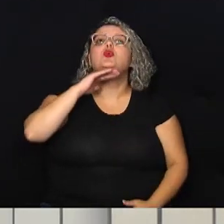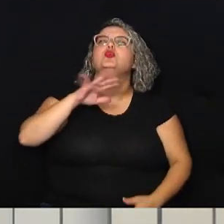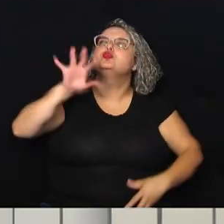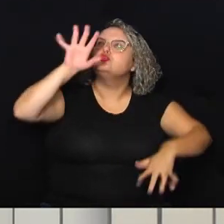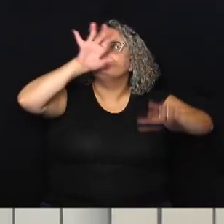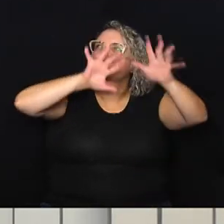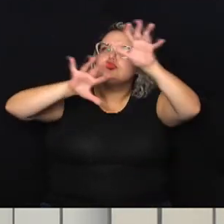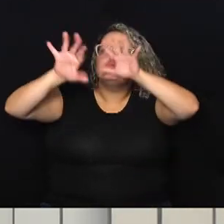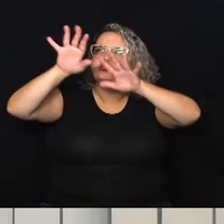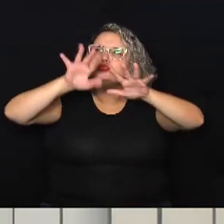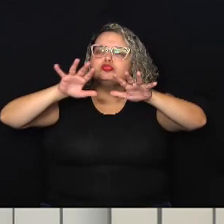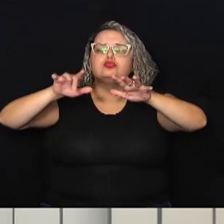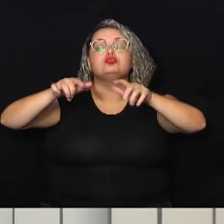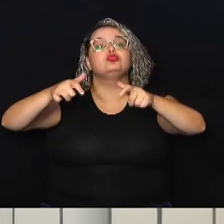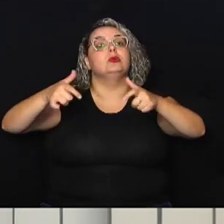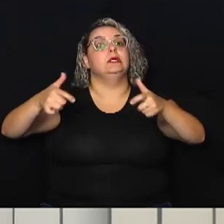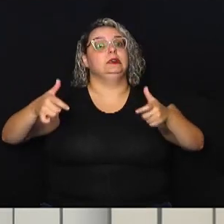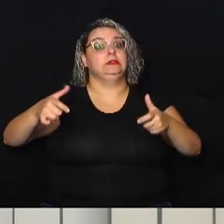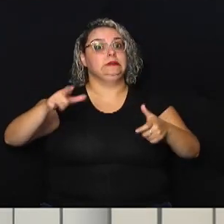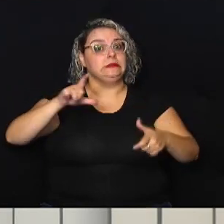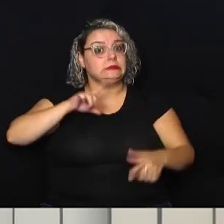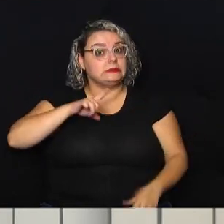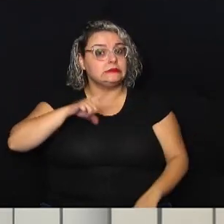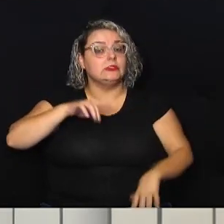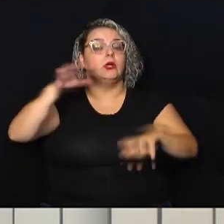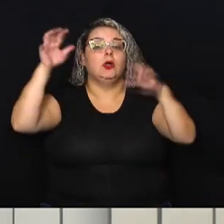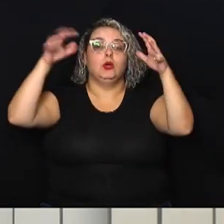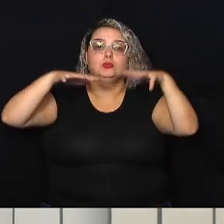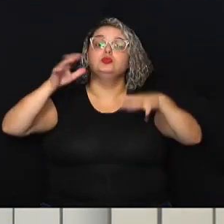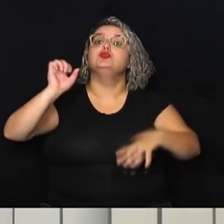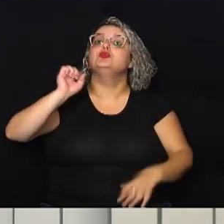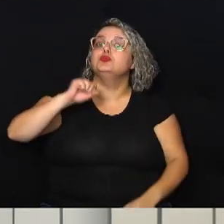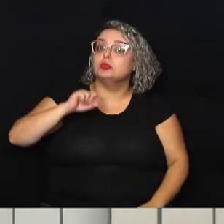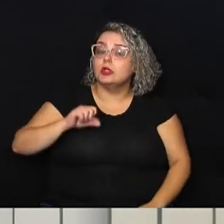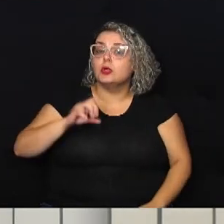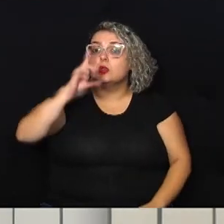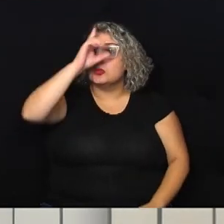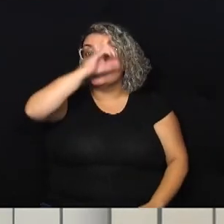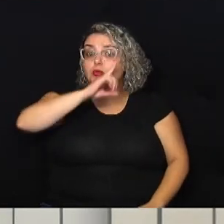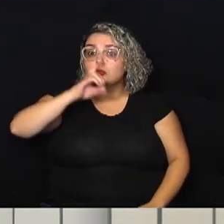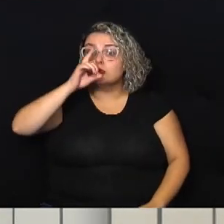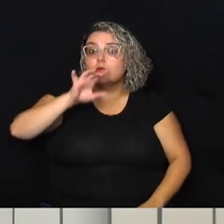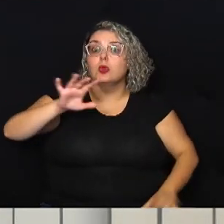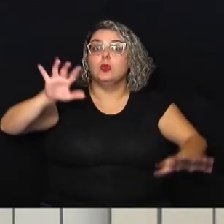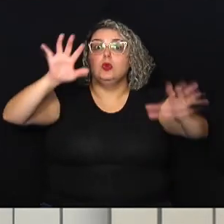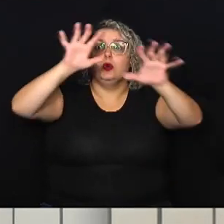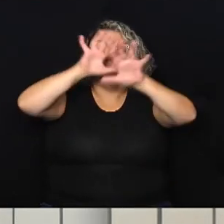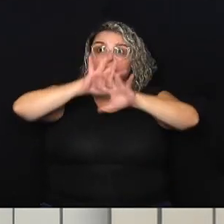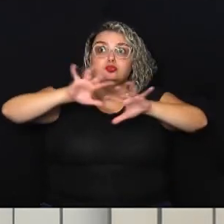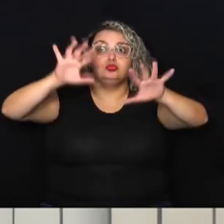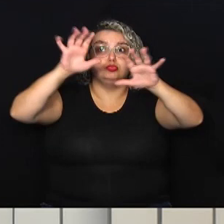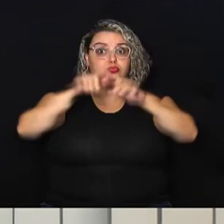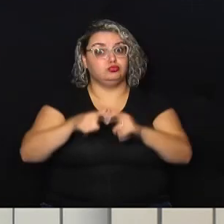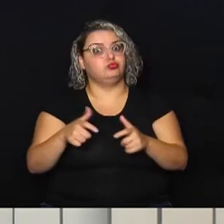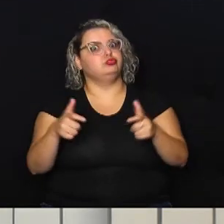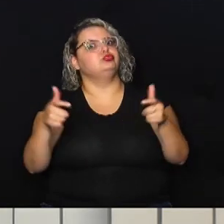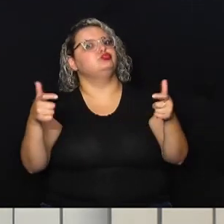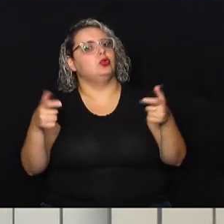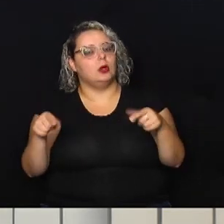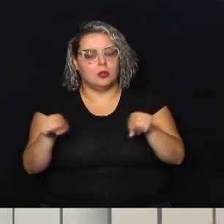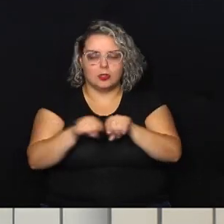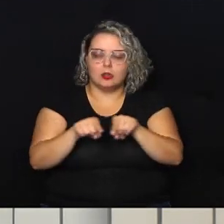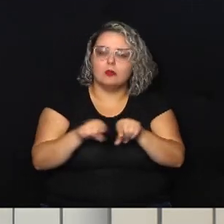nebulosidade aumenta e tem previsão de chuva. No domingo, a nebulosidade é ainda maior, também